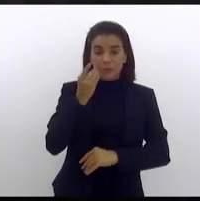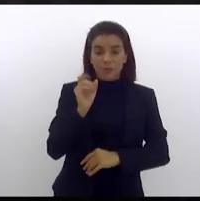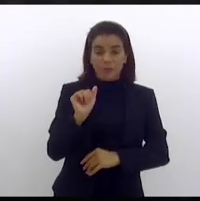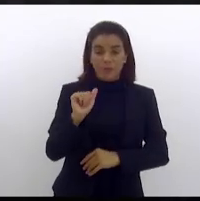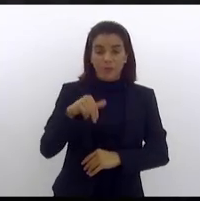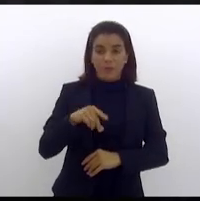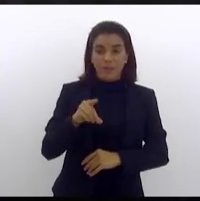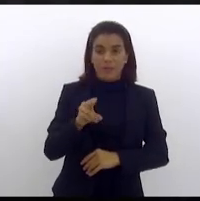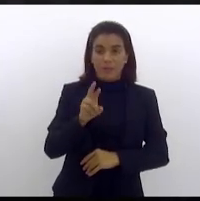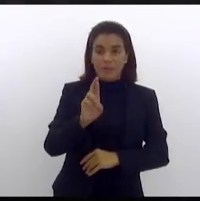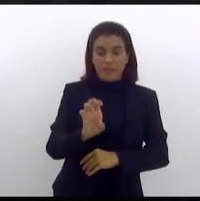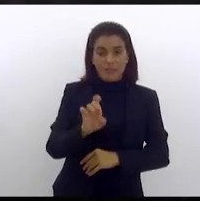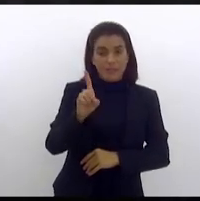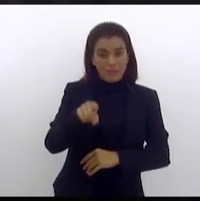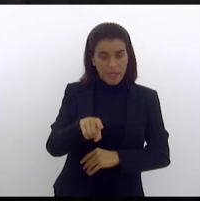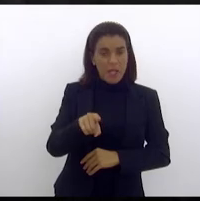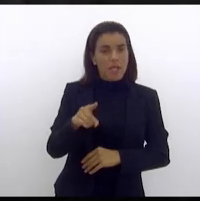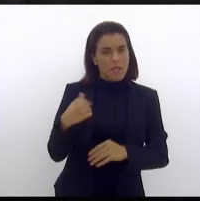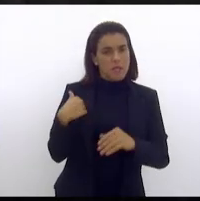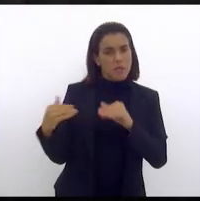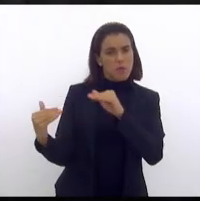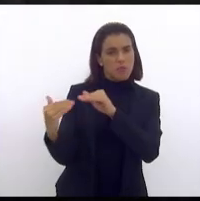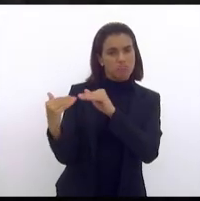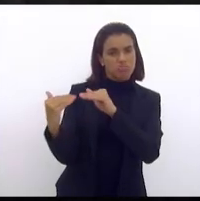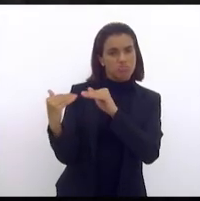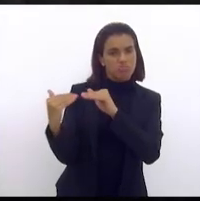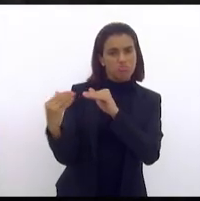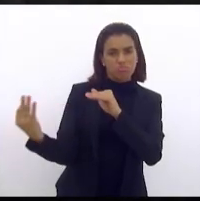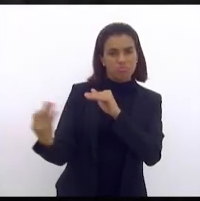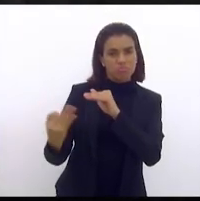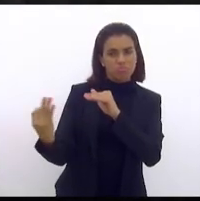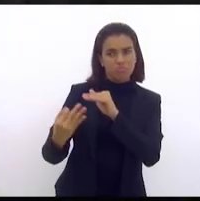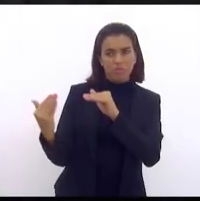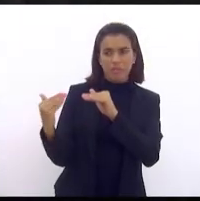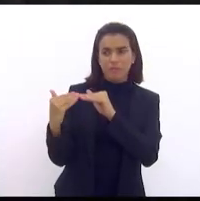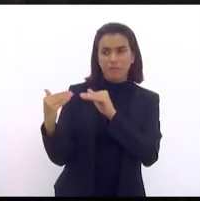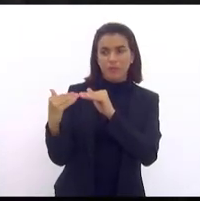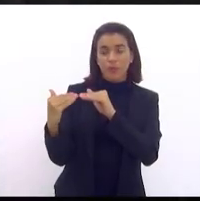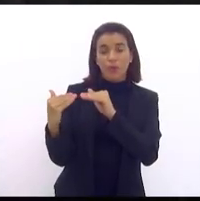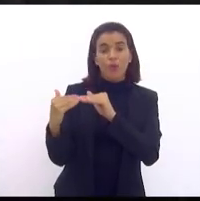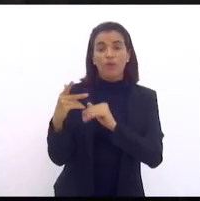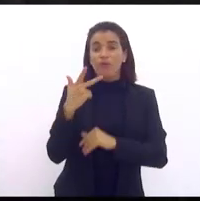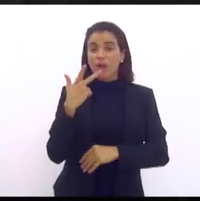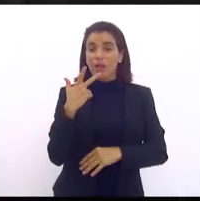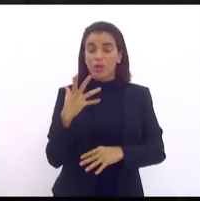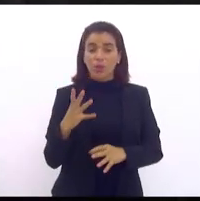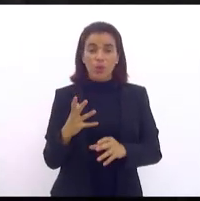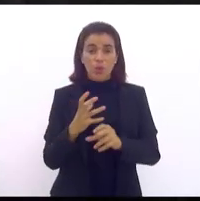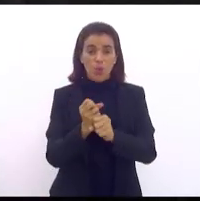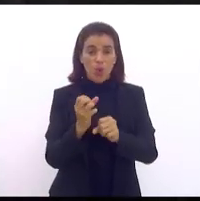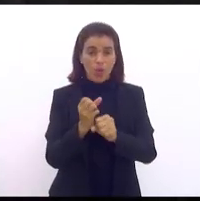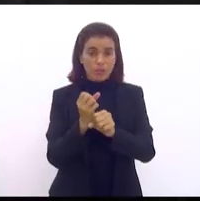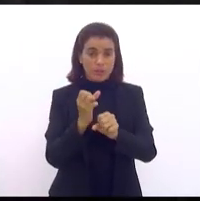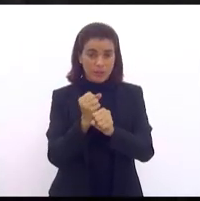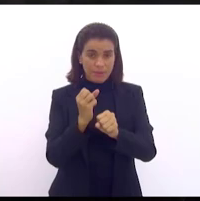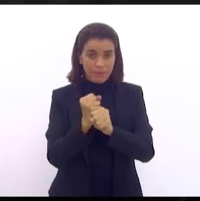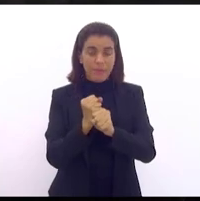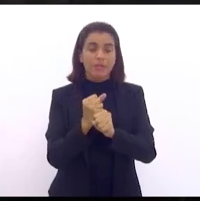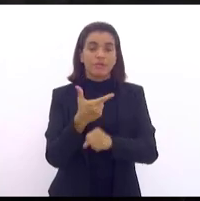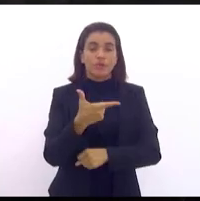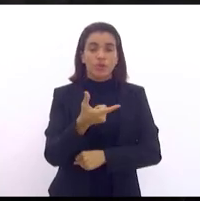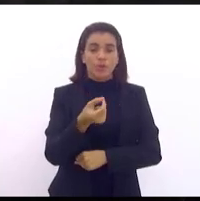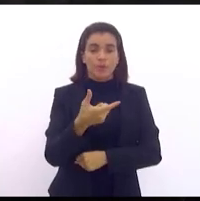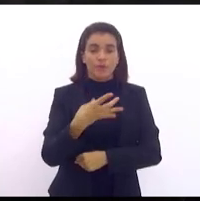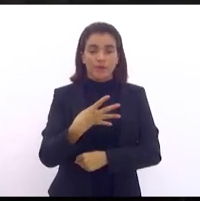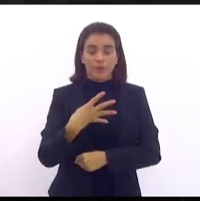Correia falava e eu concordava plenamente com ele dizer que esse orçamento de 2024